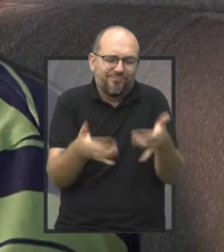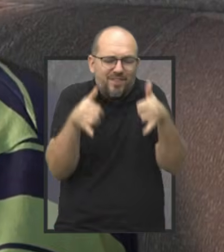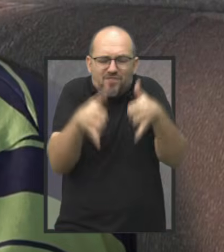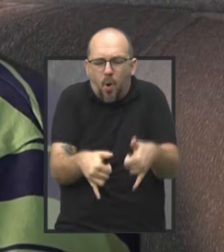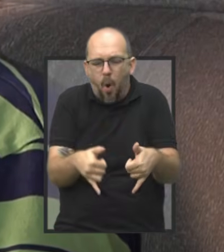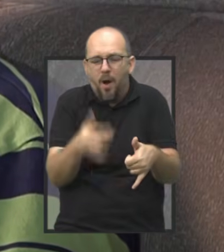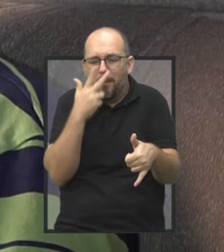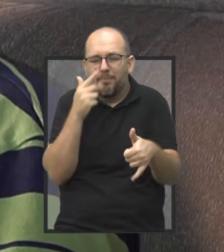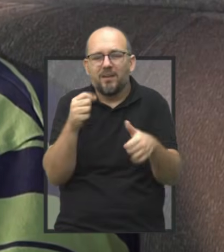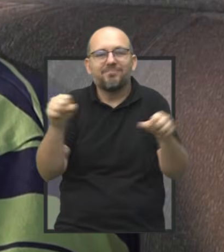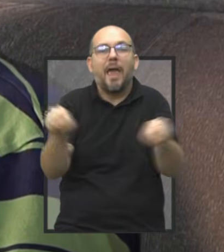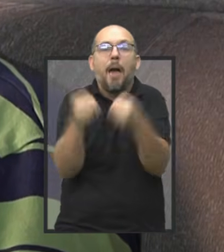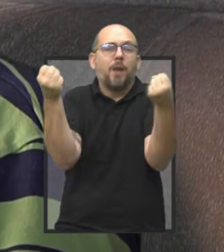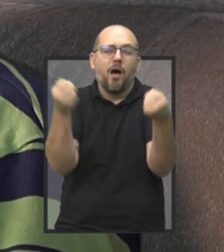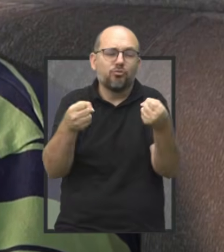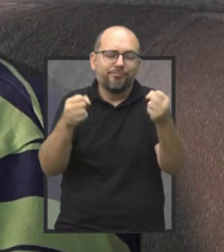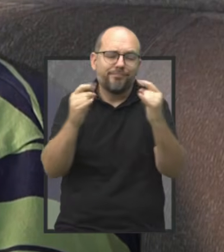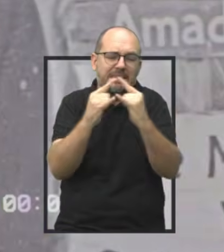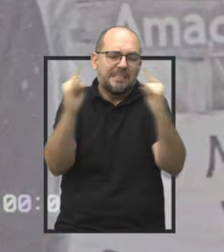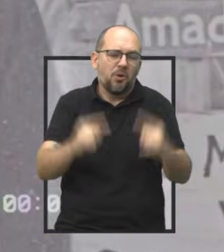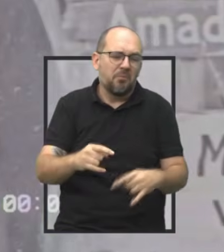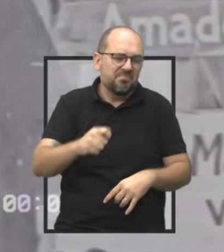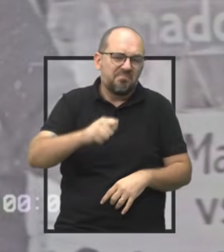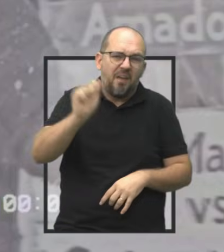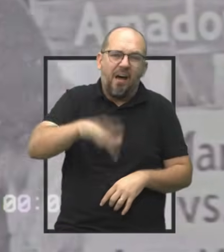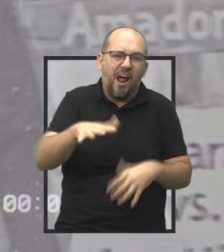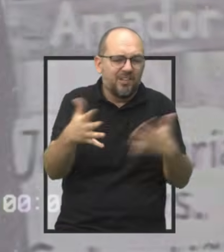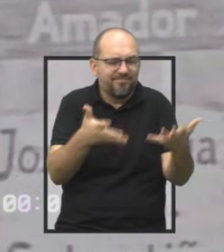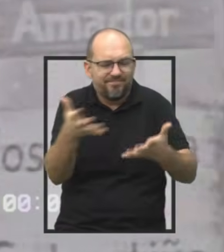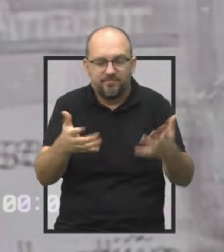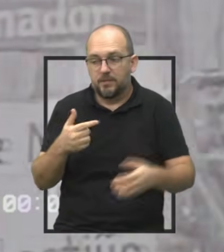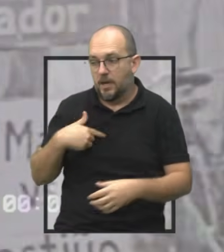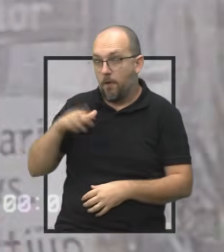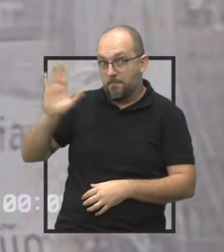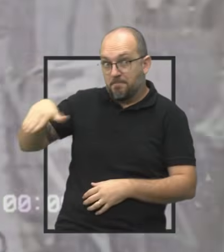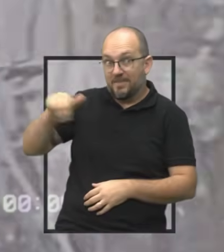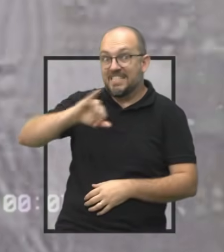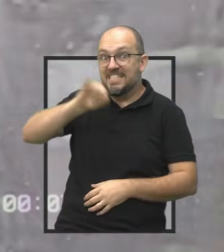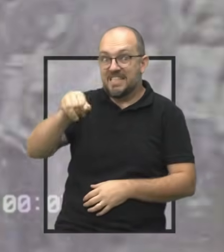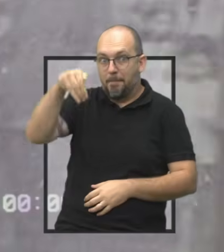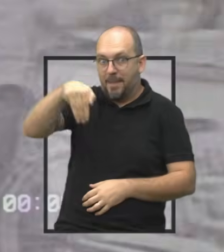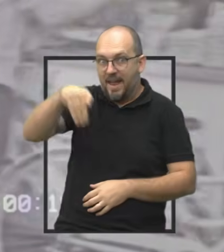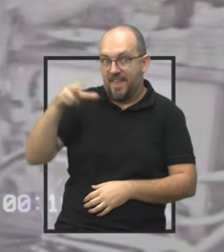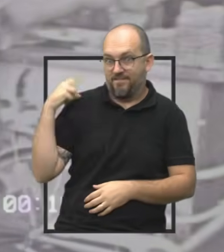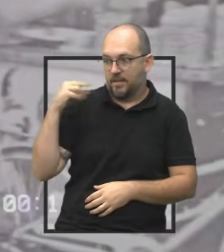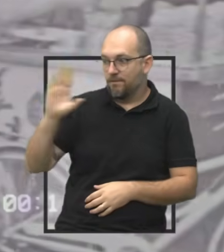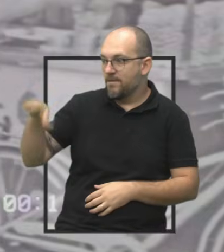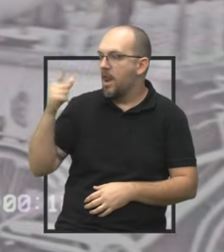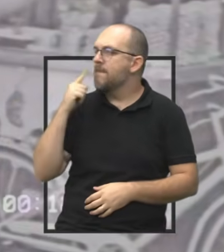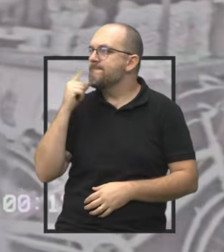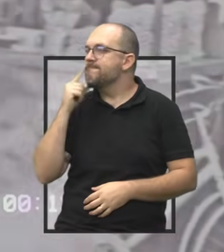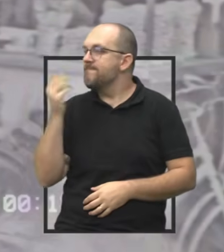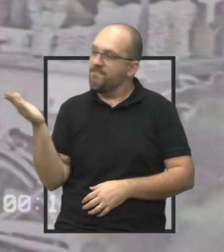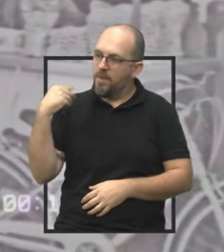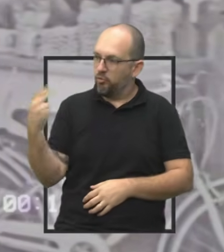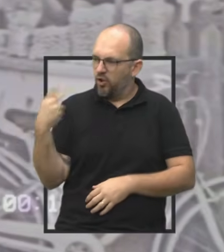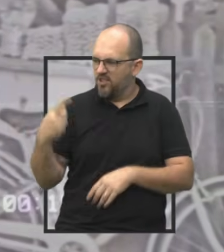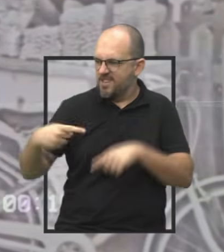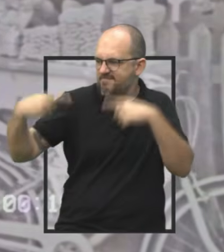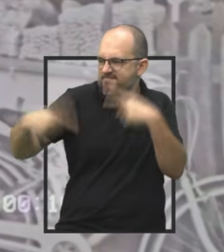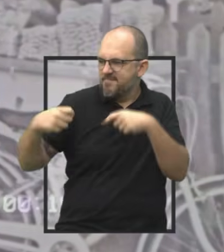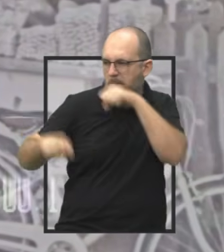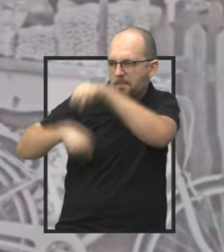embora, falido. O Zé Maria, cheguei no ônibus e falei, Zé Maria, vamos dar uma luta naquele circo